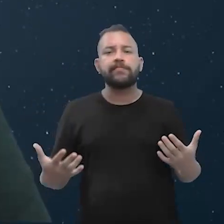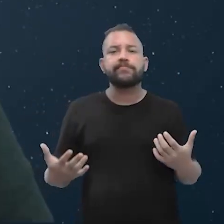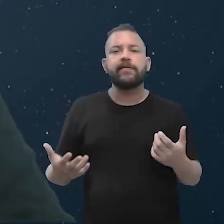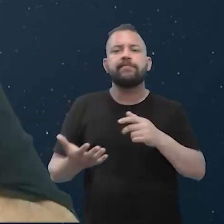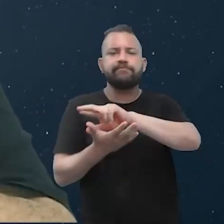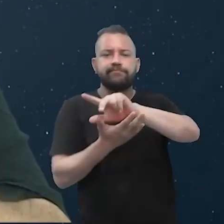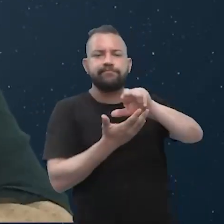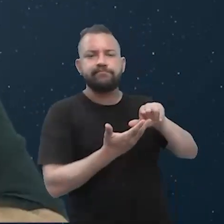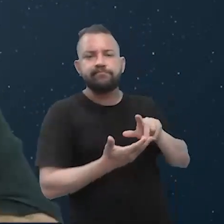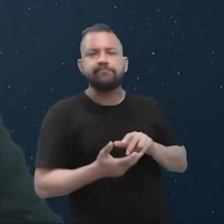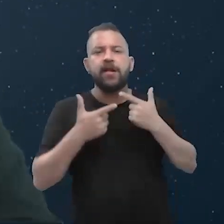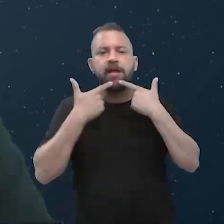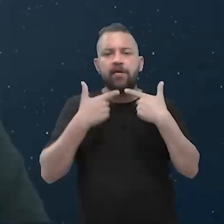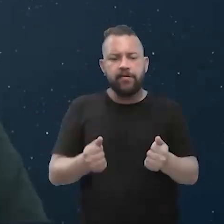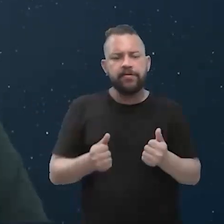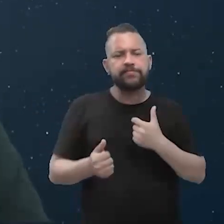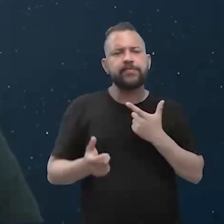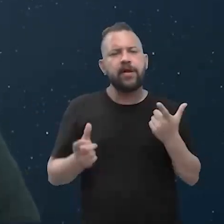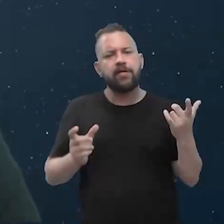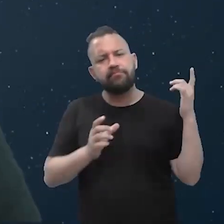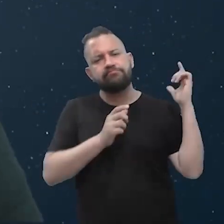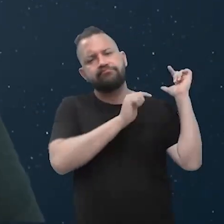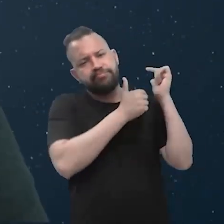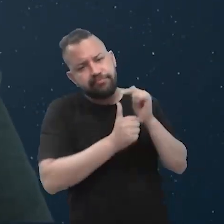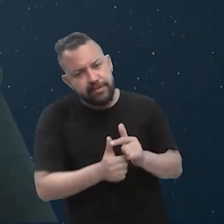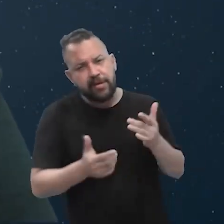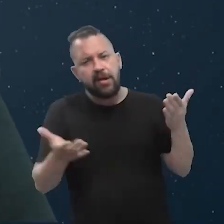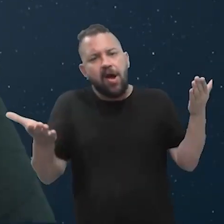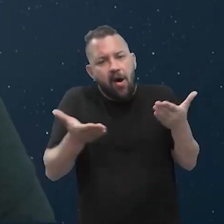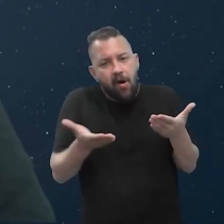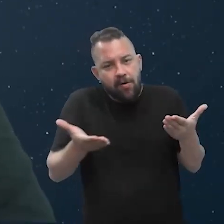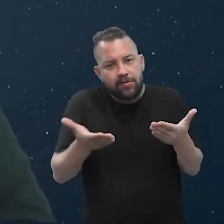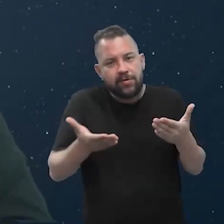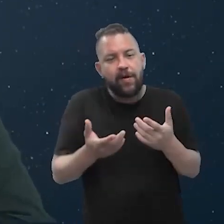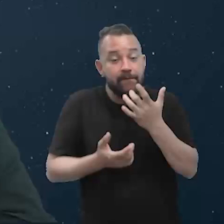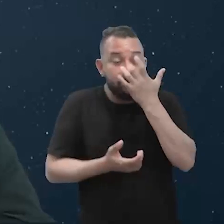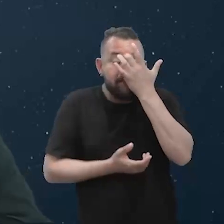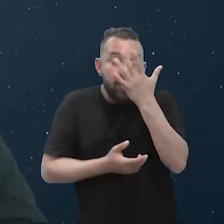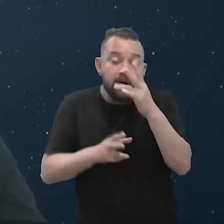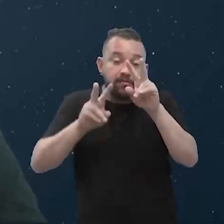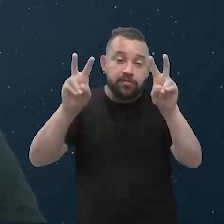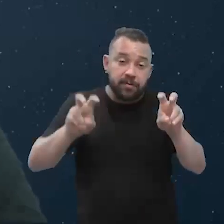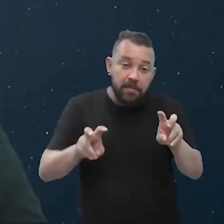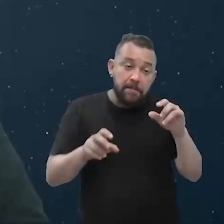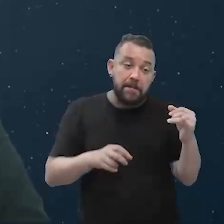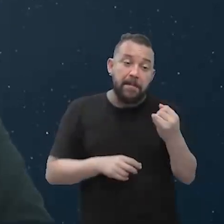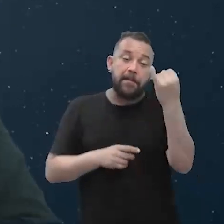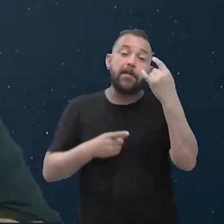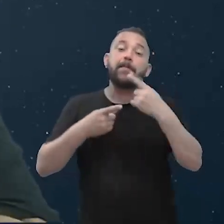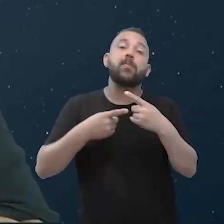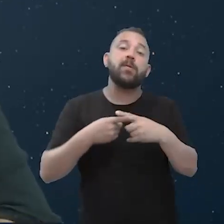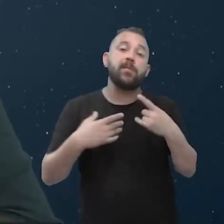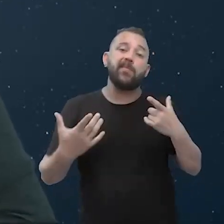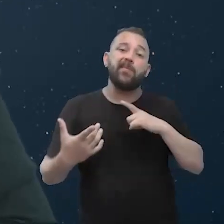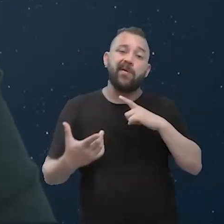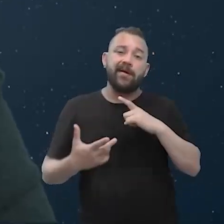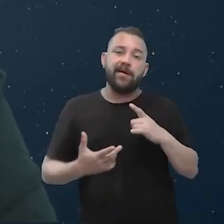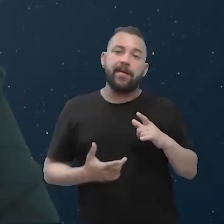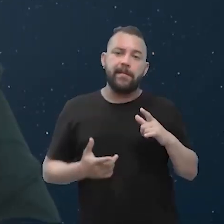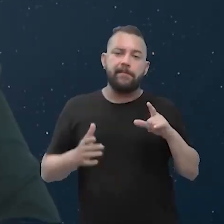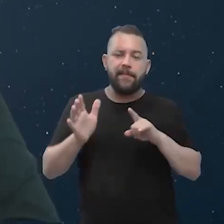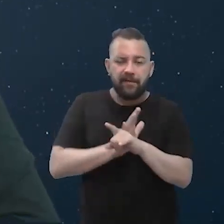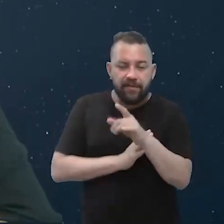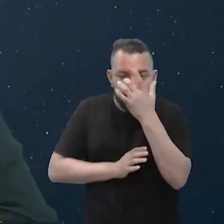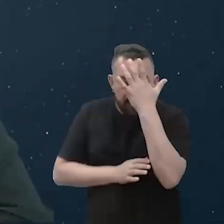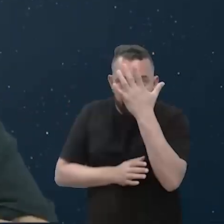variações linguísticas. Dá uma revisada nesse conteúdo, um conteúdo fácil, tá? Agora, de muita importância, por quê? Questões fáceis